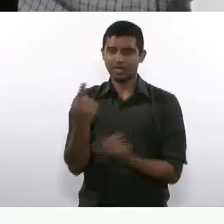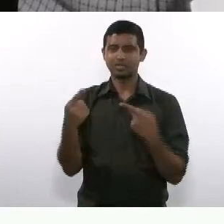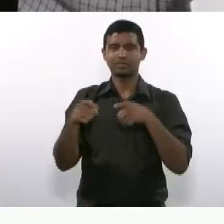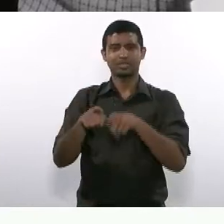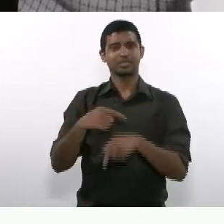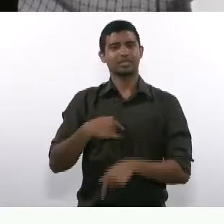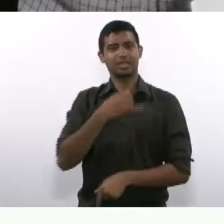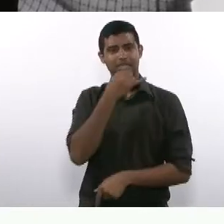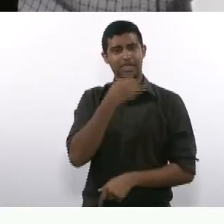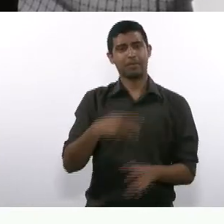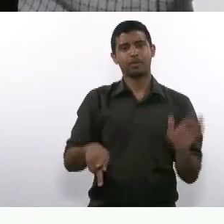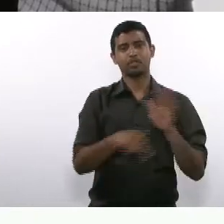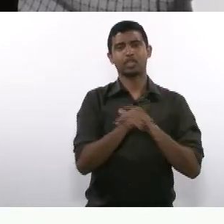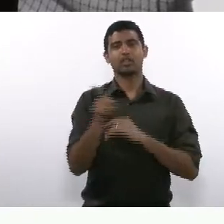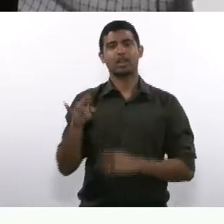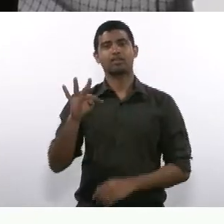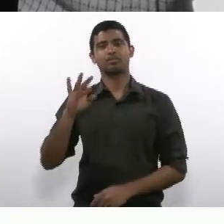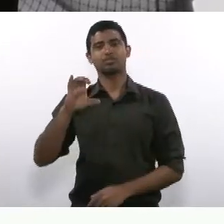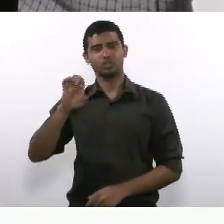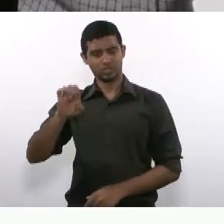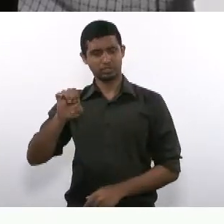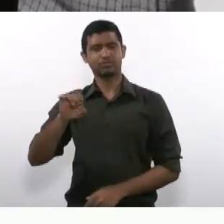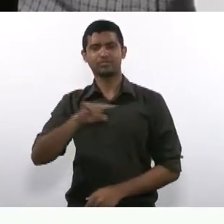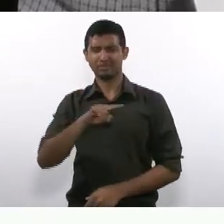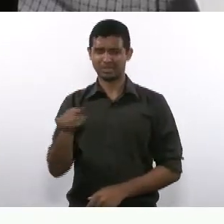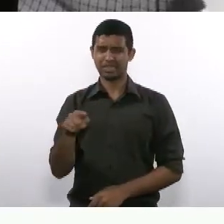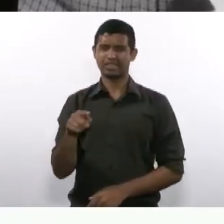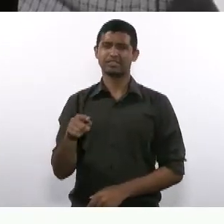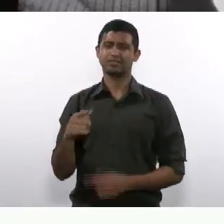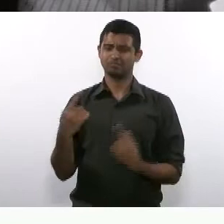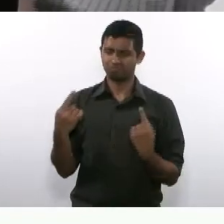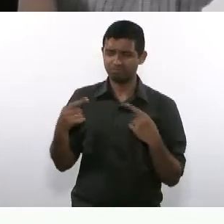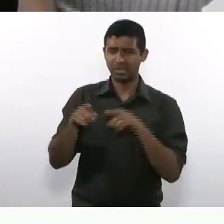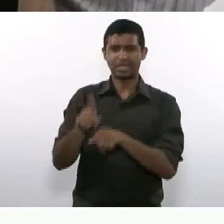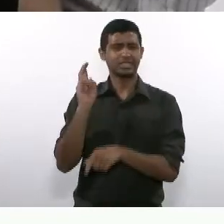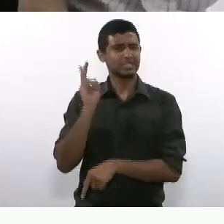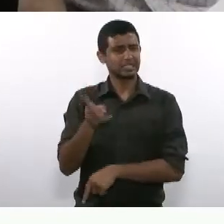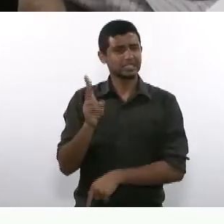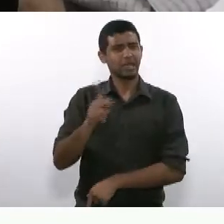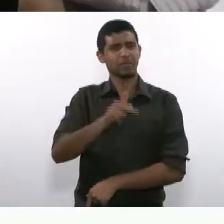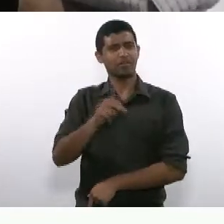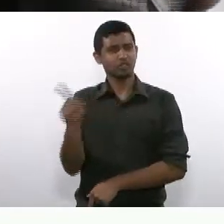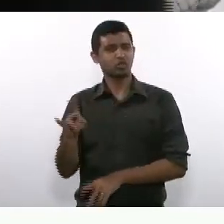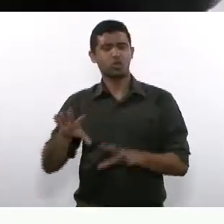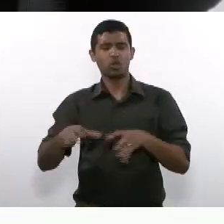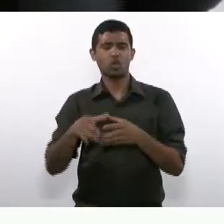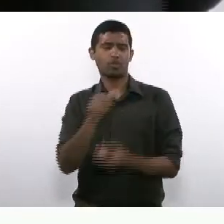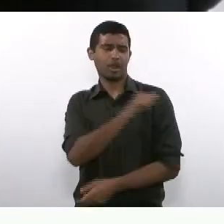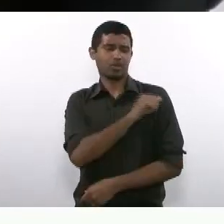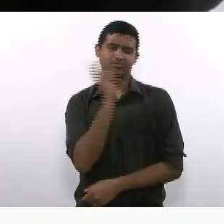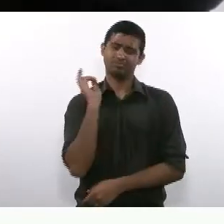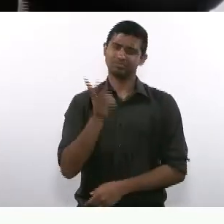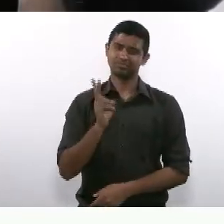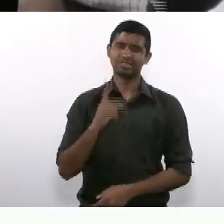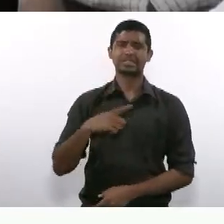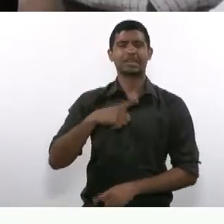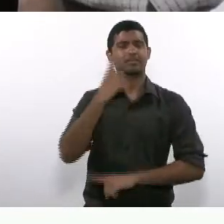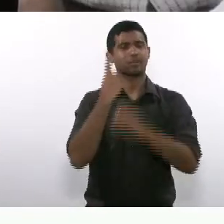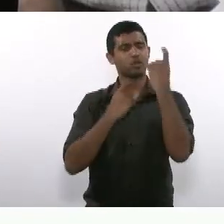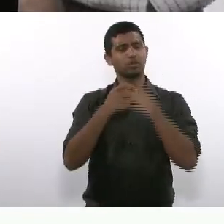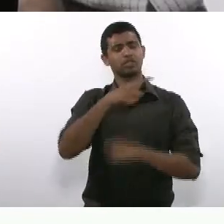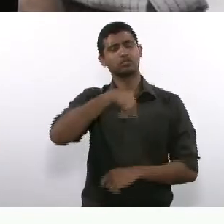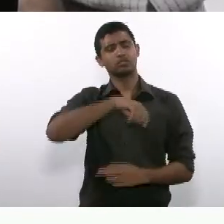projeto do Tribunal de Contas, a UERJ é um braço nosso em termos de sessão de professores e assim por diante. A gente tem essa preocupação, sim, do nosso